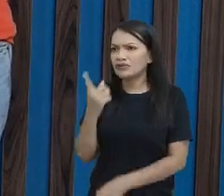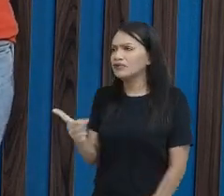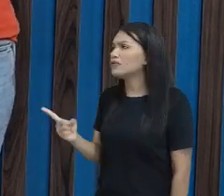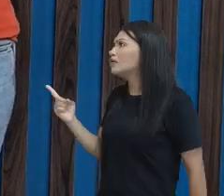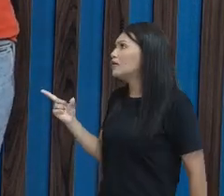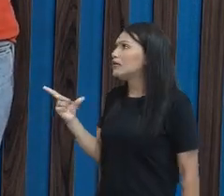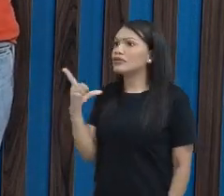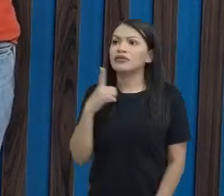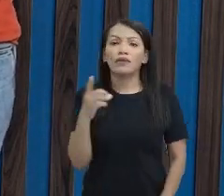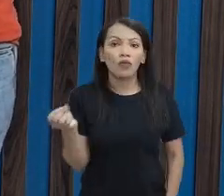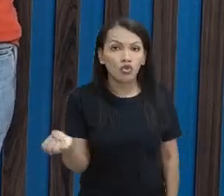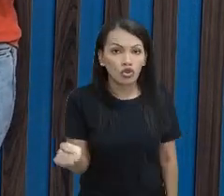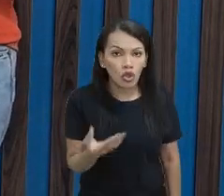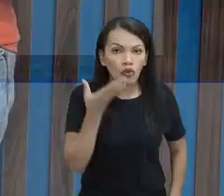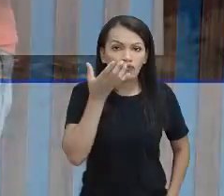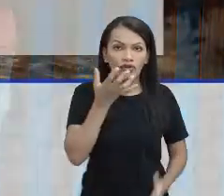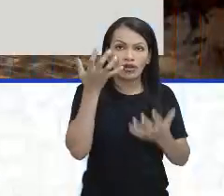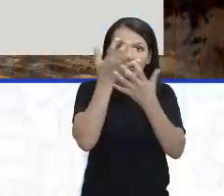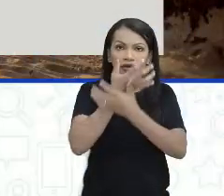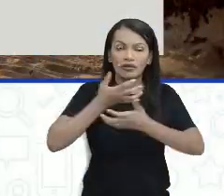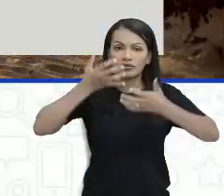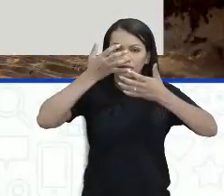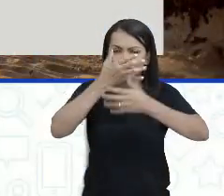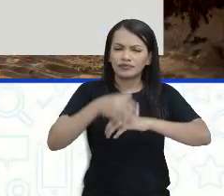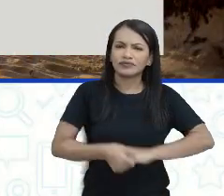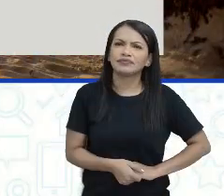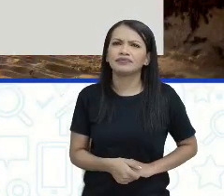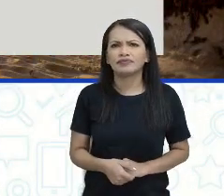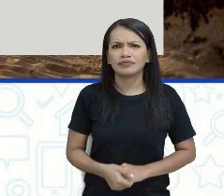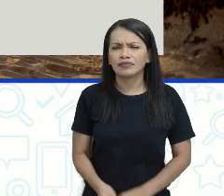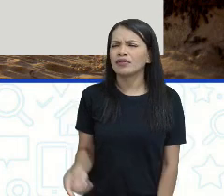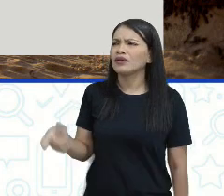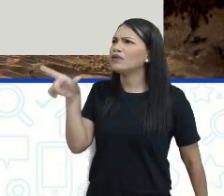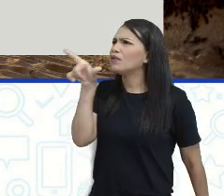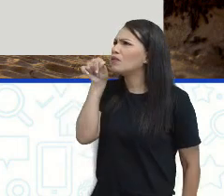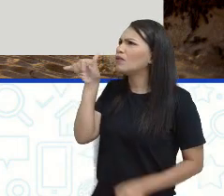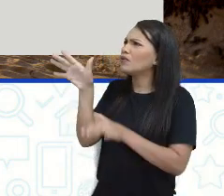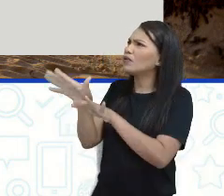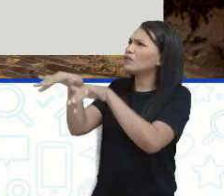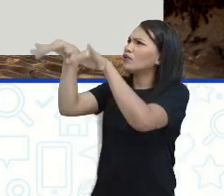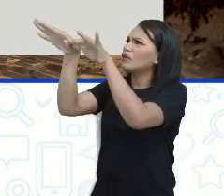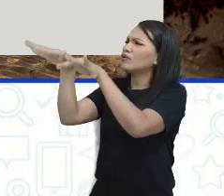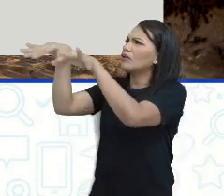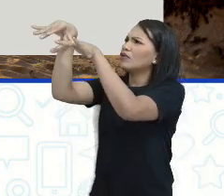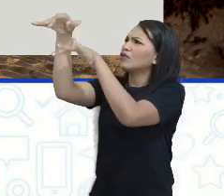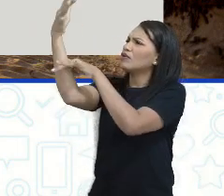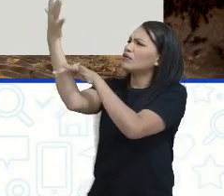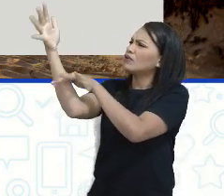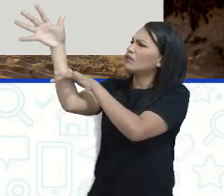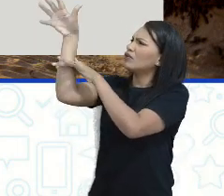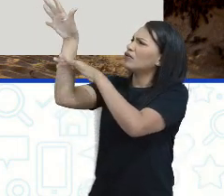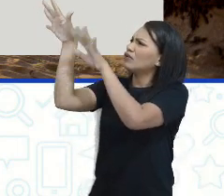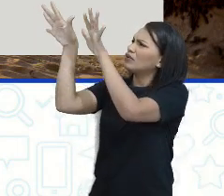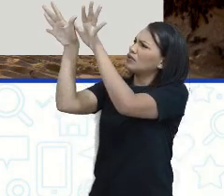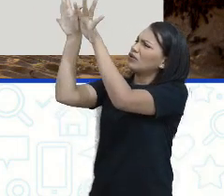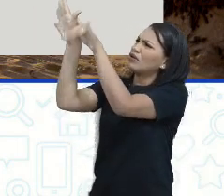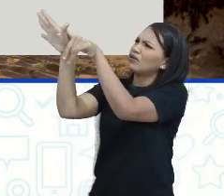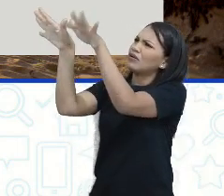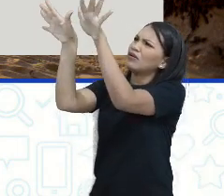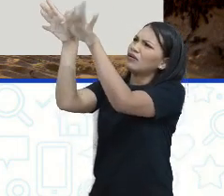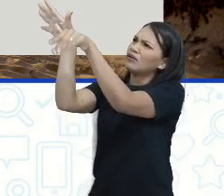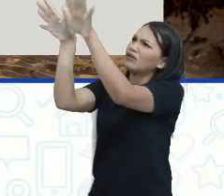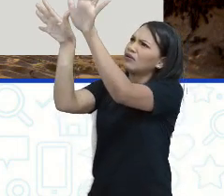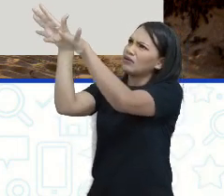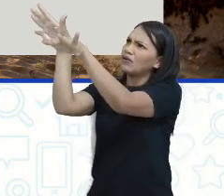nova canção do exílio. Vamos lá juntos, ó. Um sabiá na palmeira, longe. Essas aves cantam